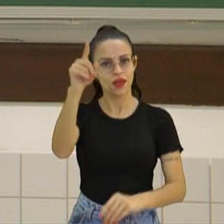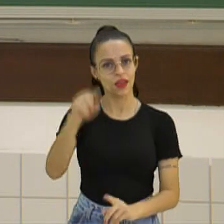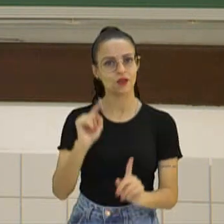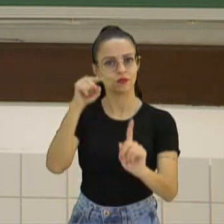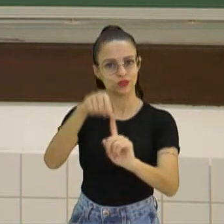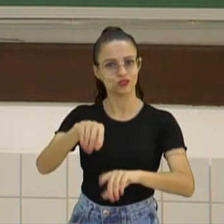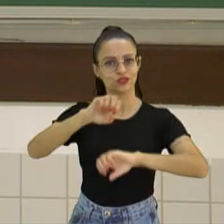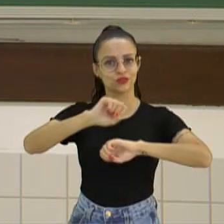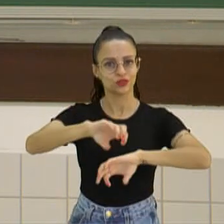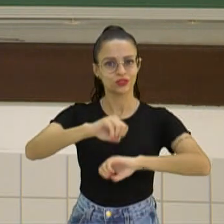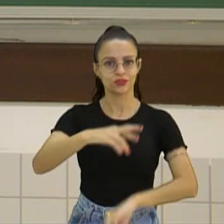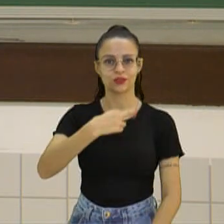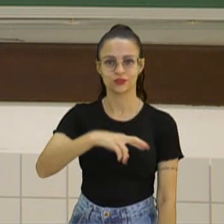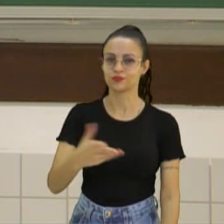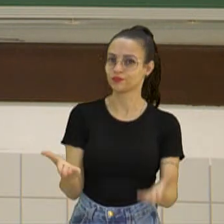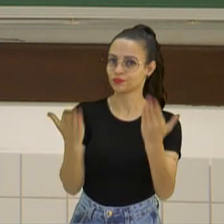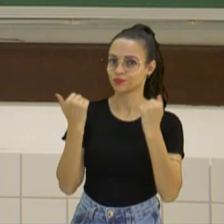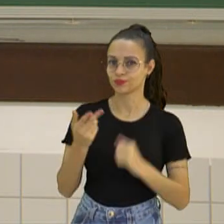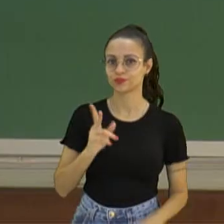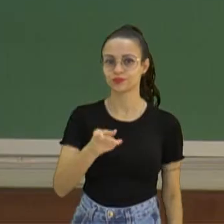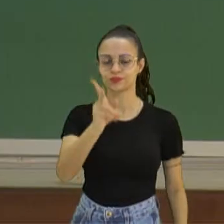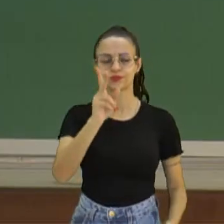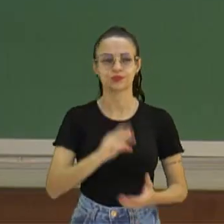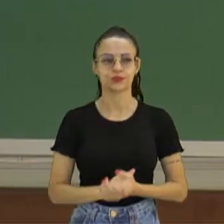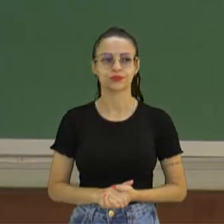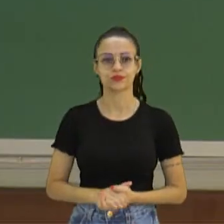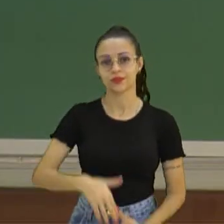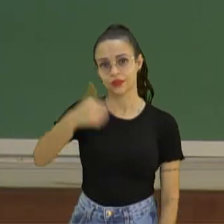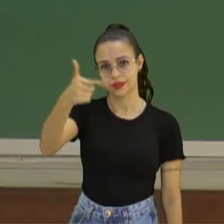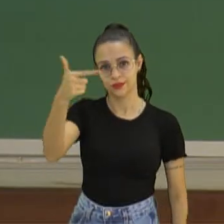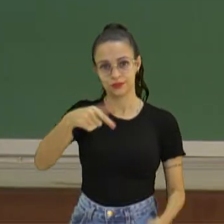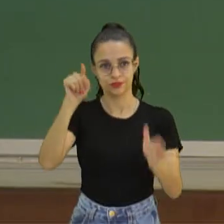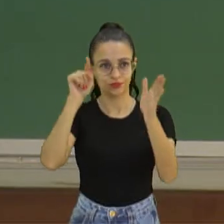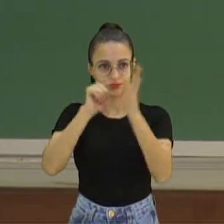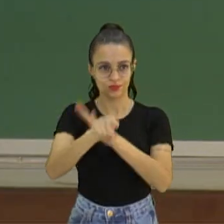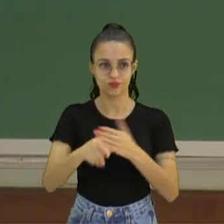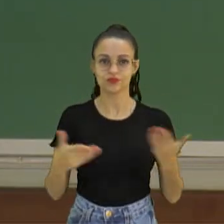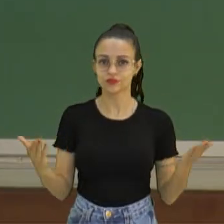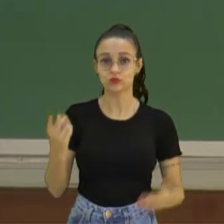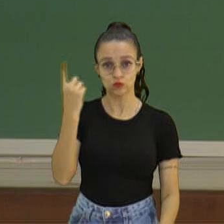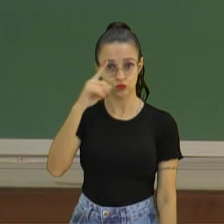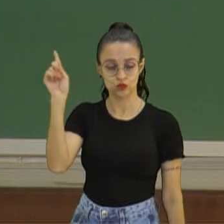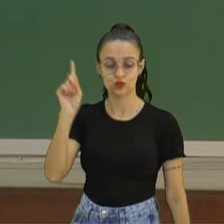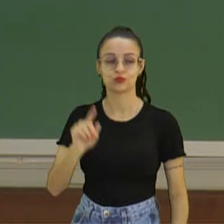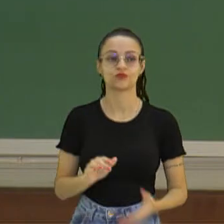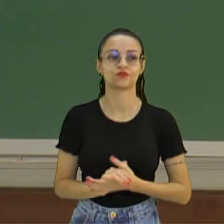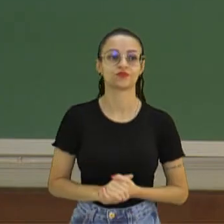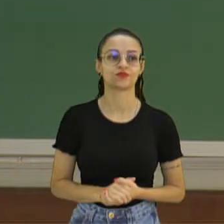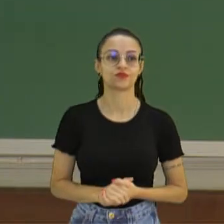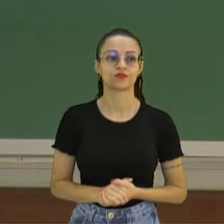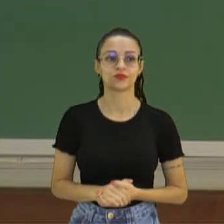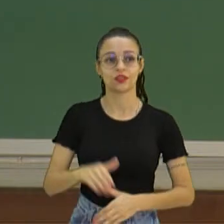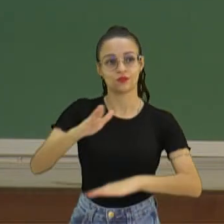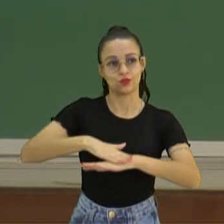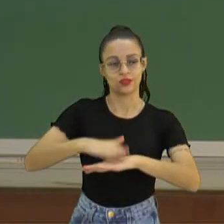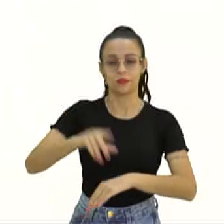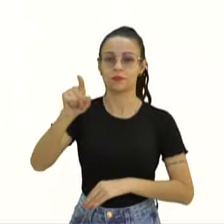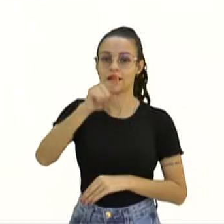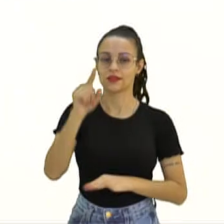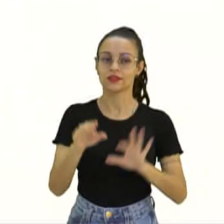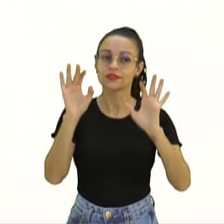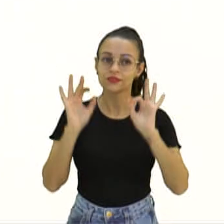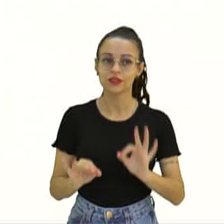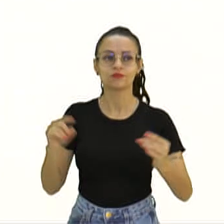objetivo de ensino religioso vamos em frente segundo o quis da nossa aula de o segundo e último cuidar aula de hoje marque a alternativa